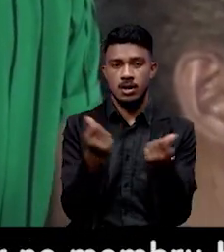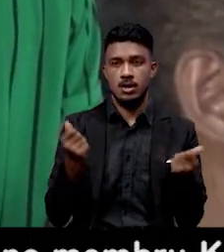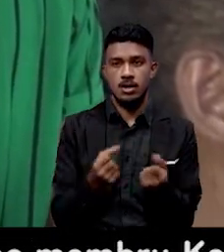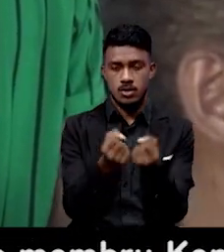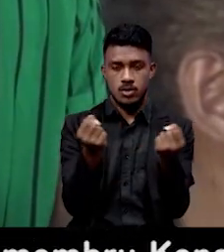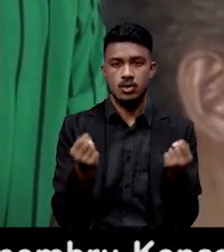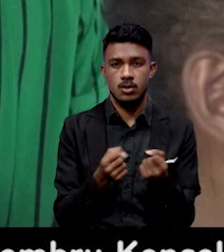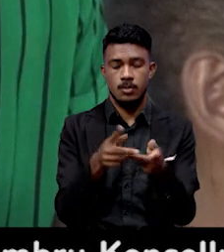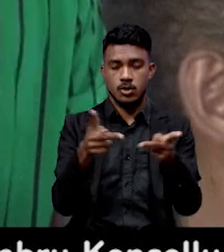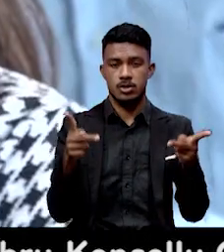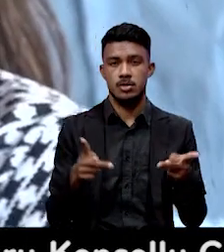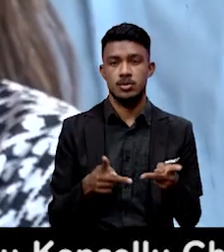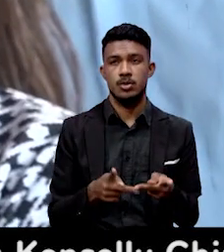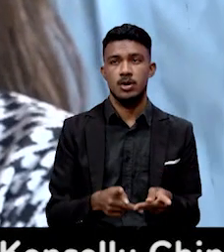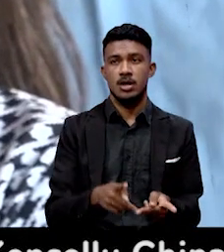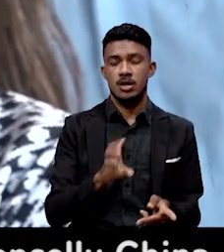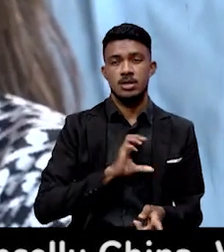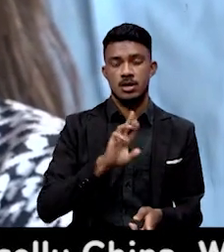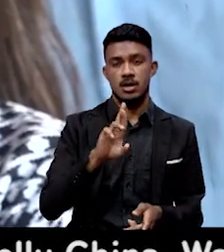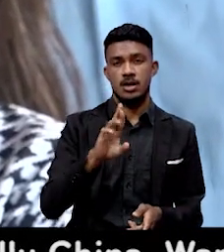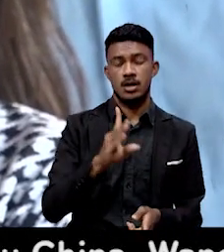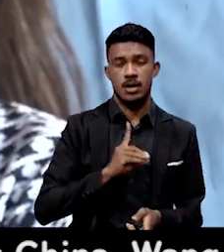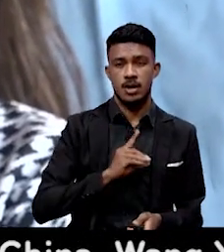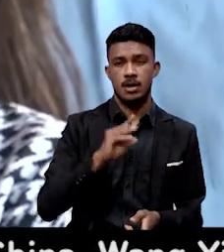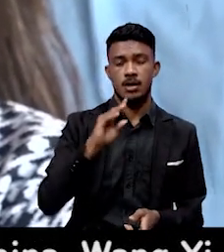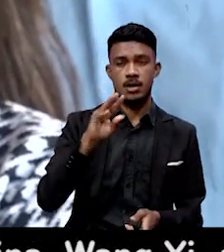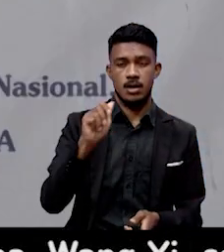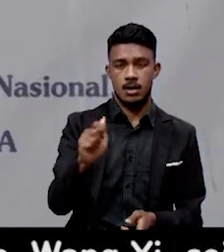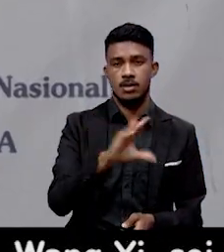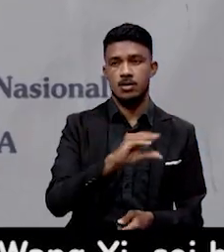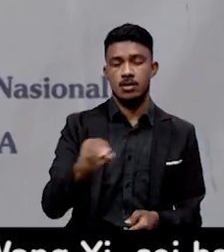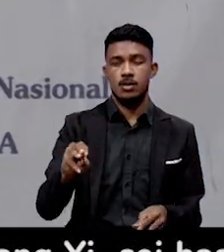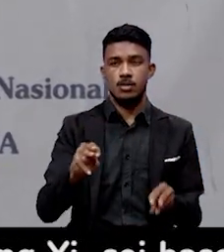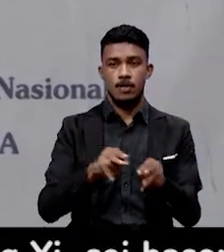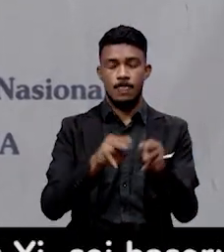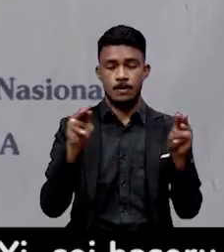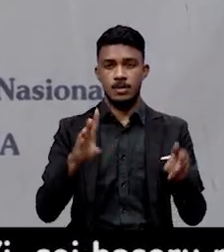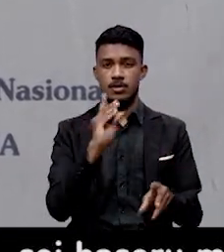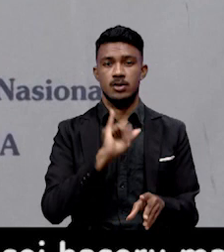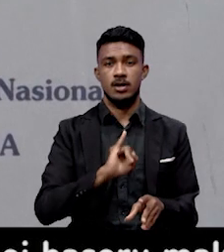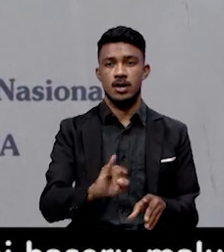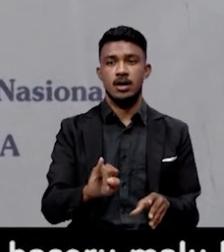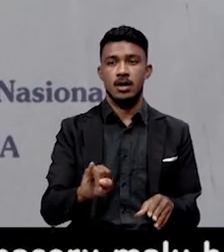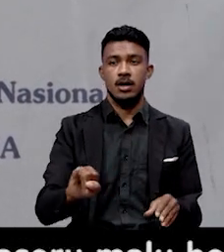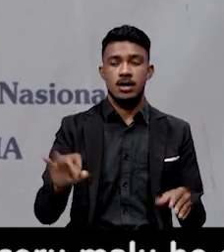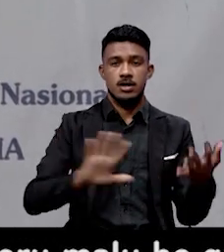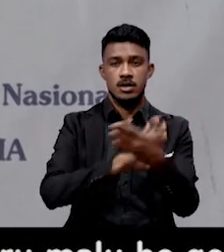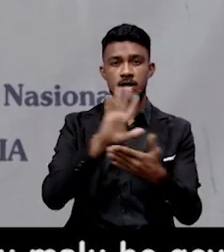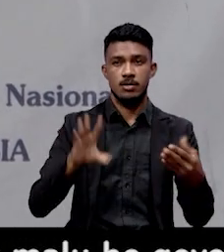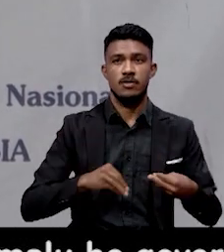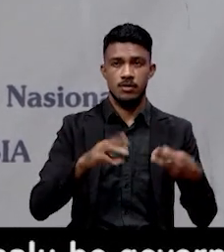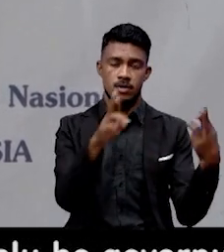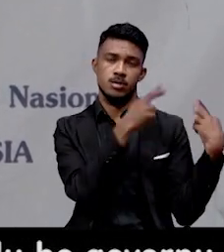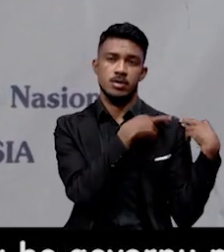posto administrativo do Aleixo, na infeto, no coordenador município Díli. Cerimônia tomada de posse ne hanesa na